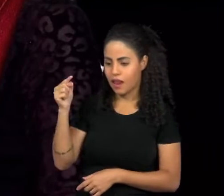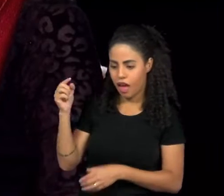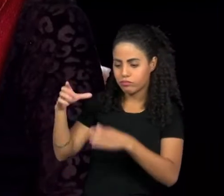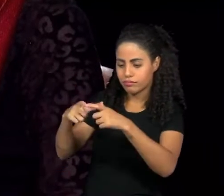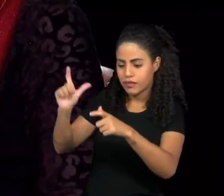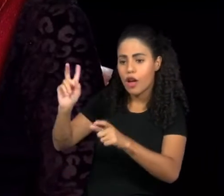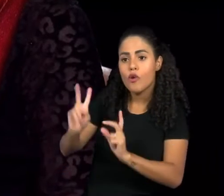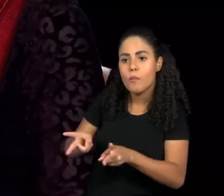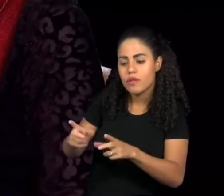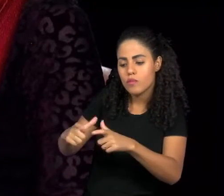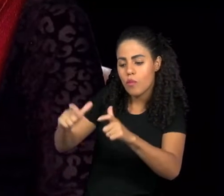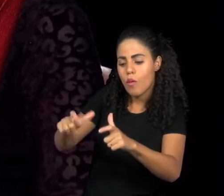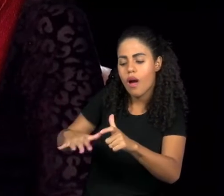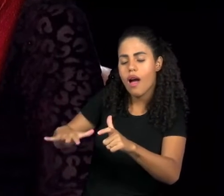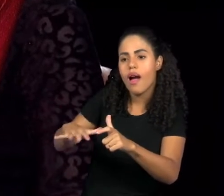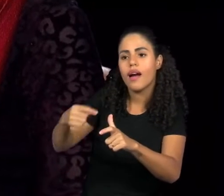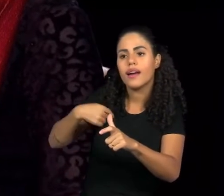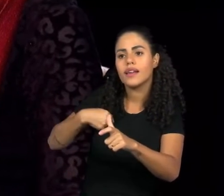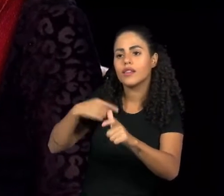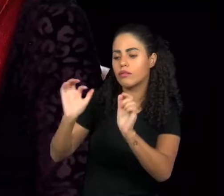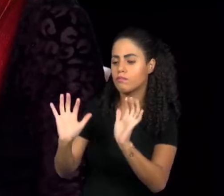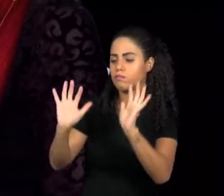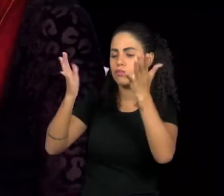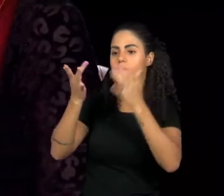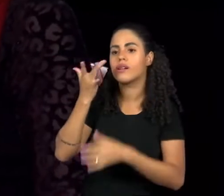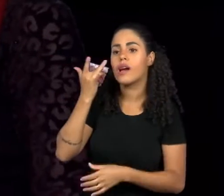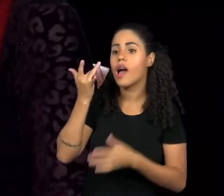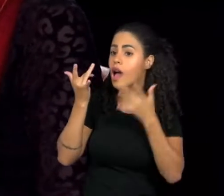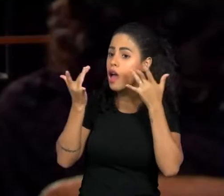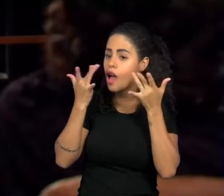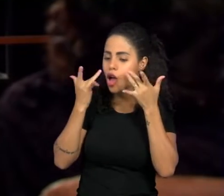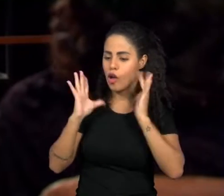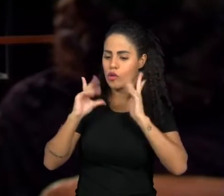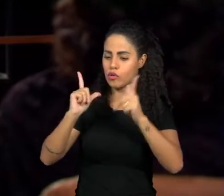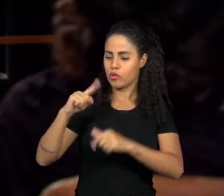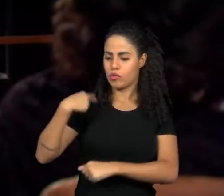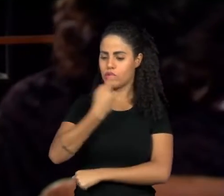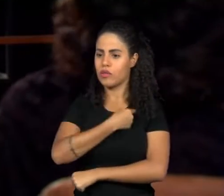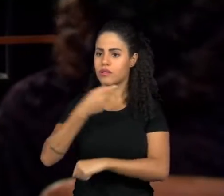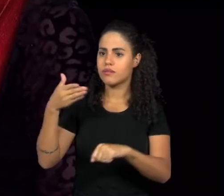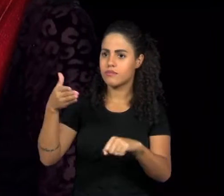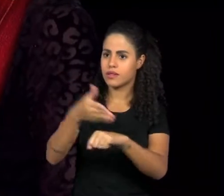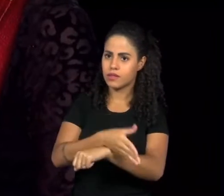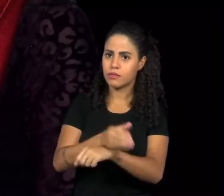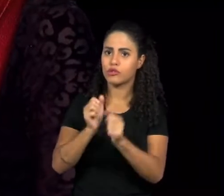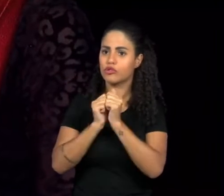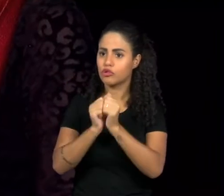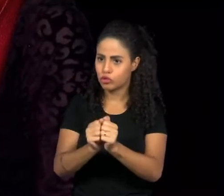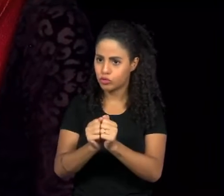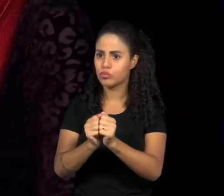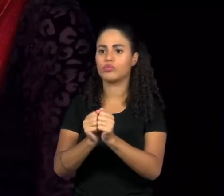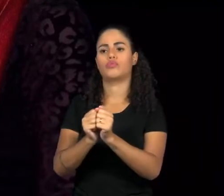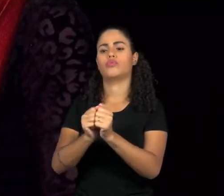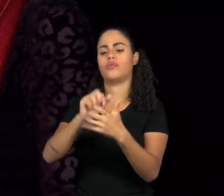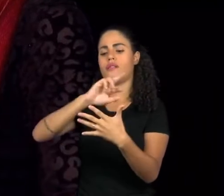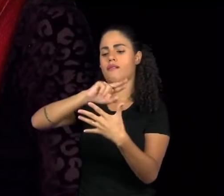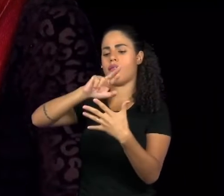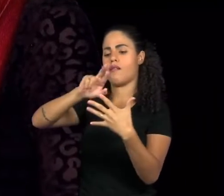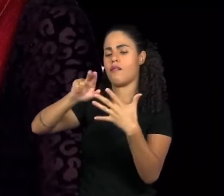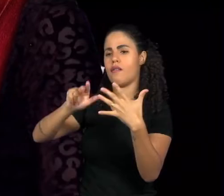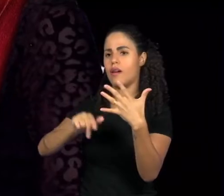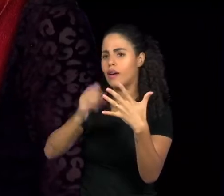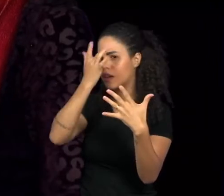Então, esse espetáculo estávamos todos nós, né? Estava o Ney, estava a Jandira Martini,